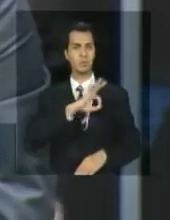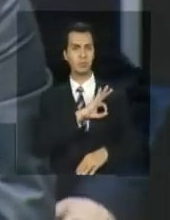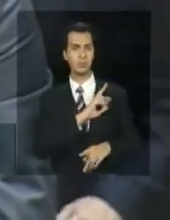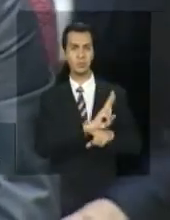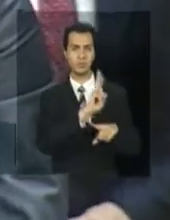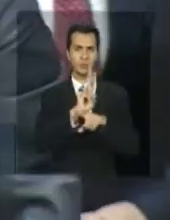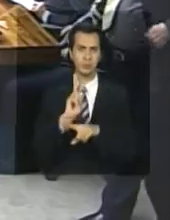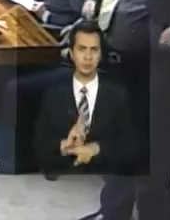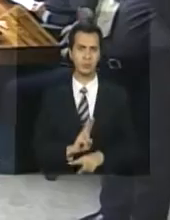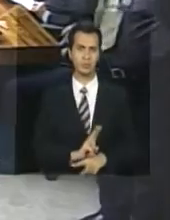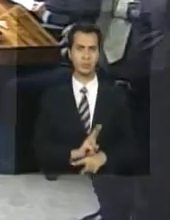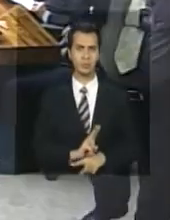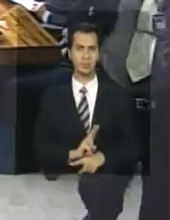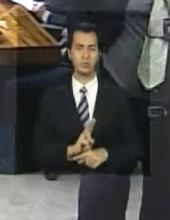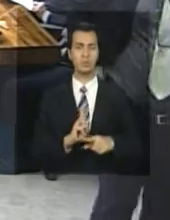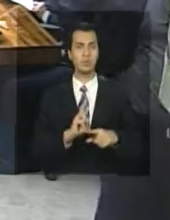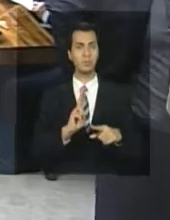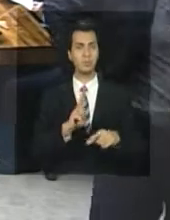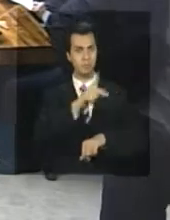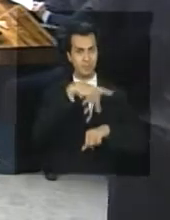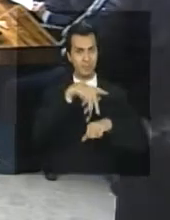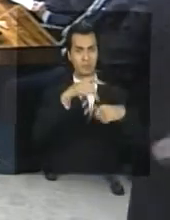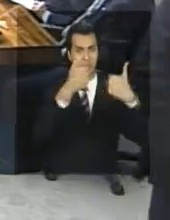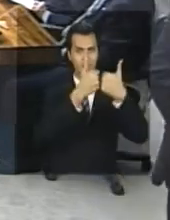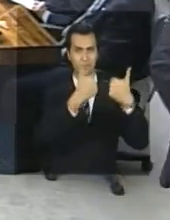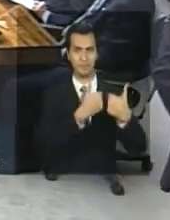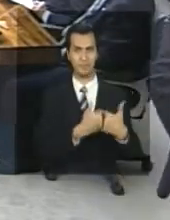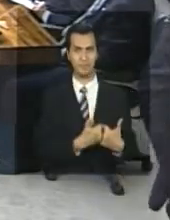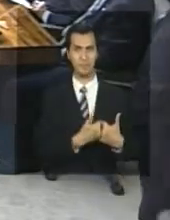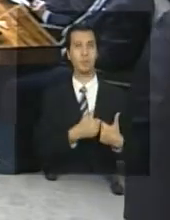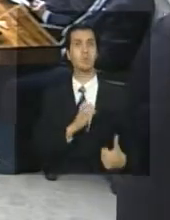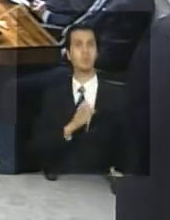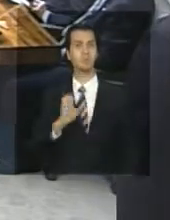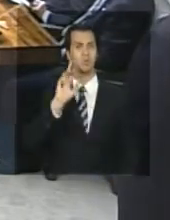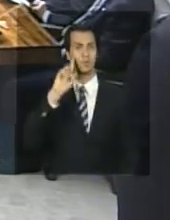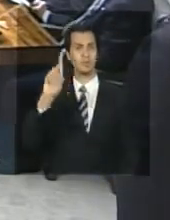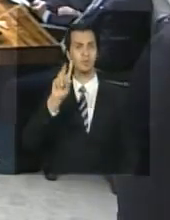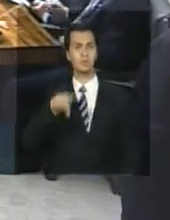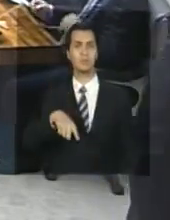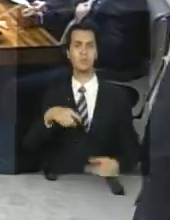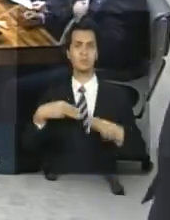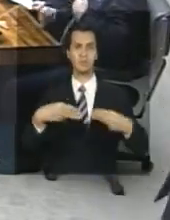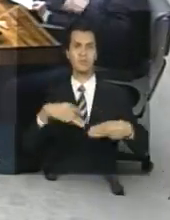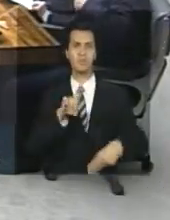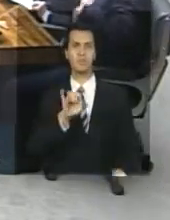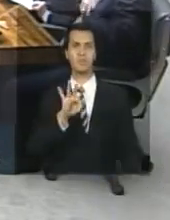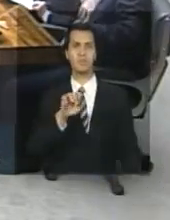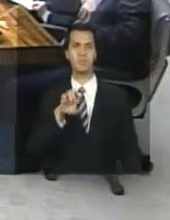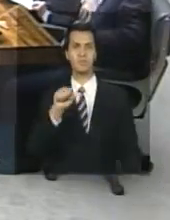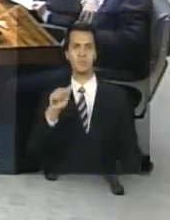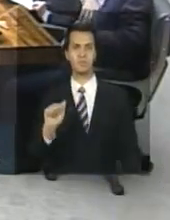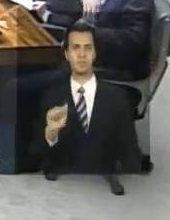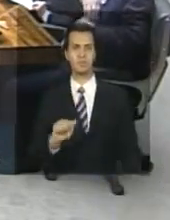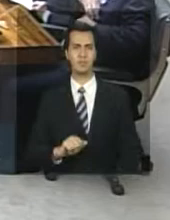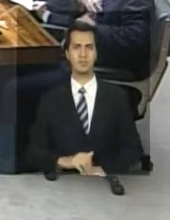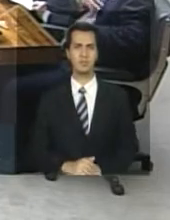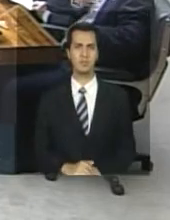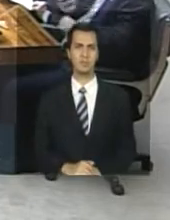nossas fronteiras, sob a coordenação do Ministério da Defesa.